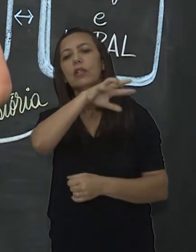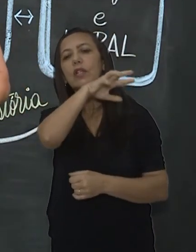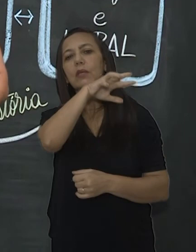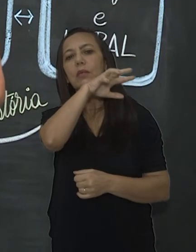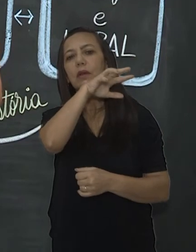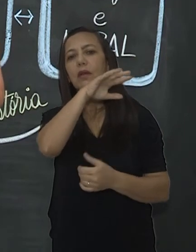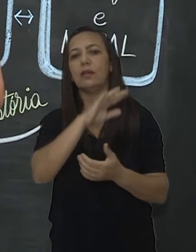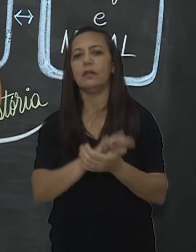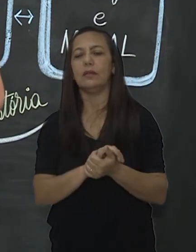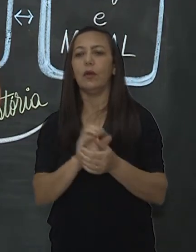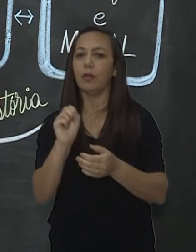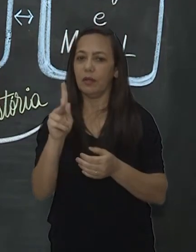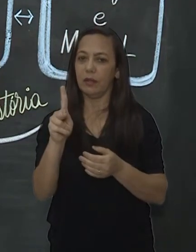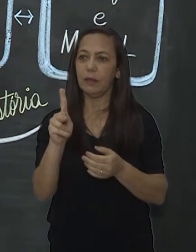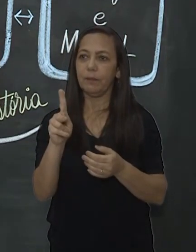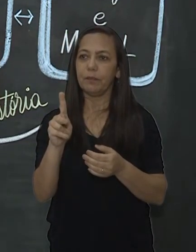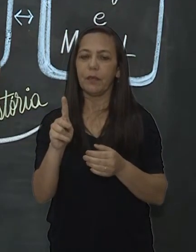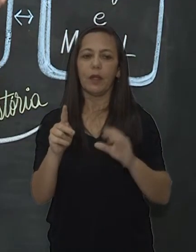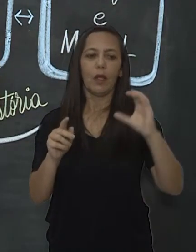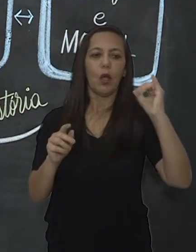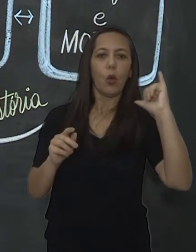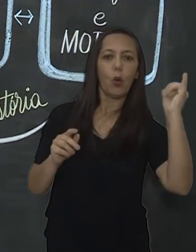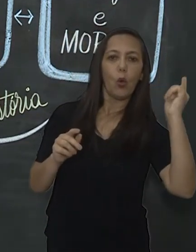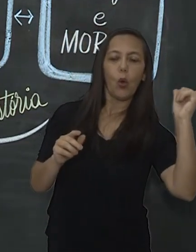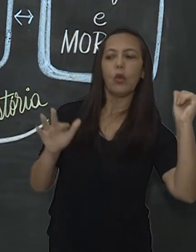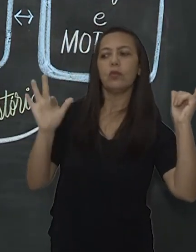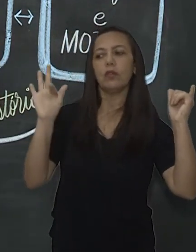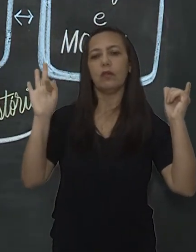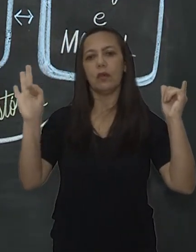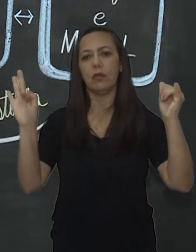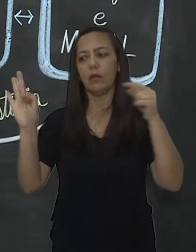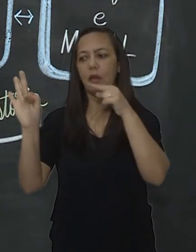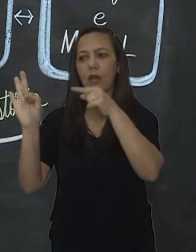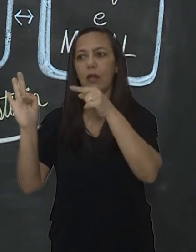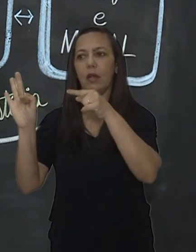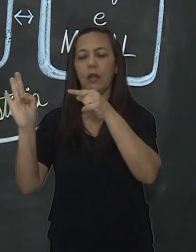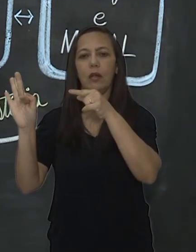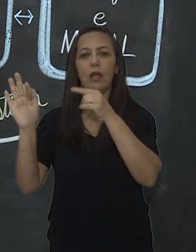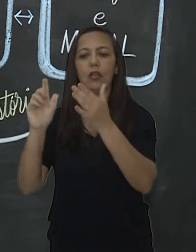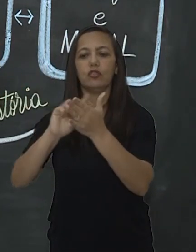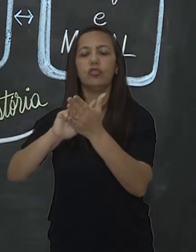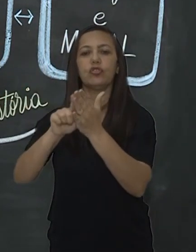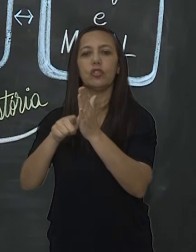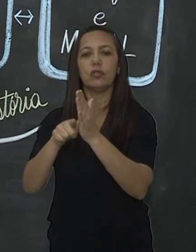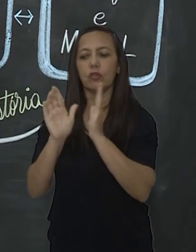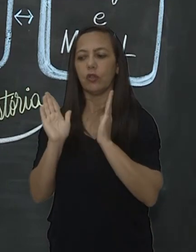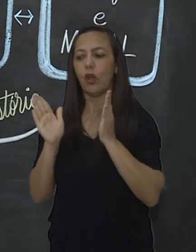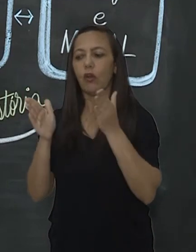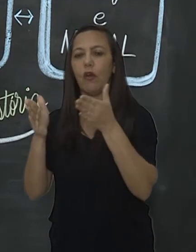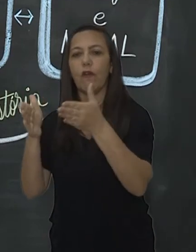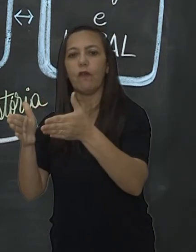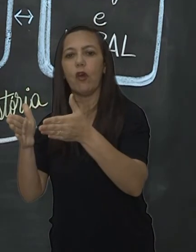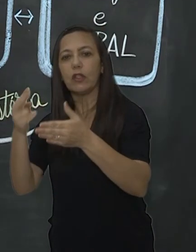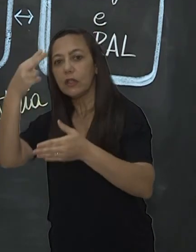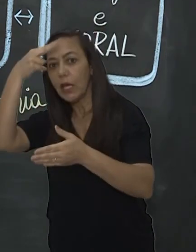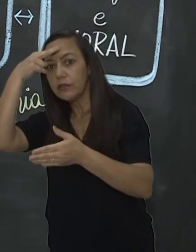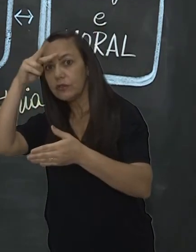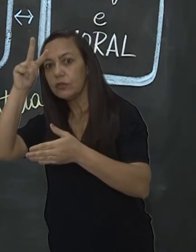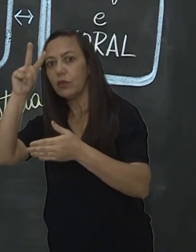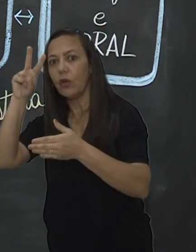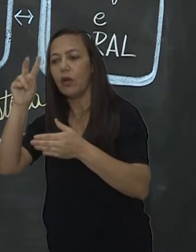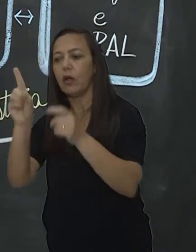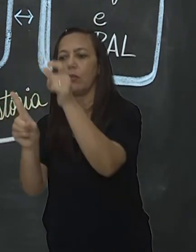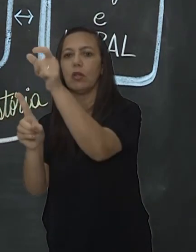esses sentimentos. Ok? Então, quando a gente falar agora de conto e de fábula, você já vai saber que a fábula é um gênero narrativo focado numa história vivenciada